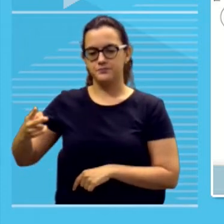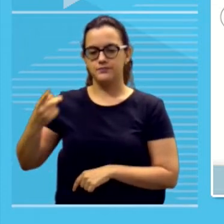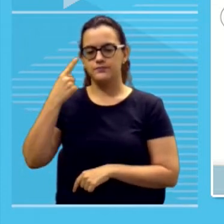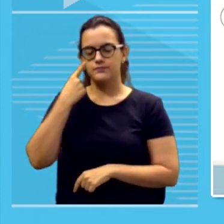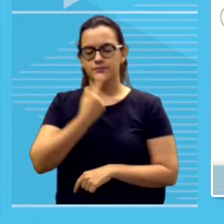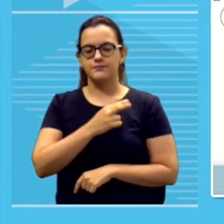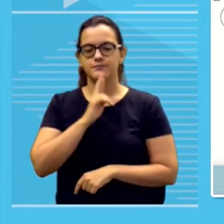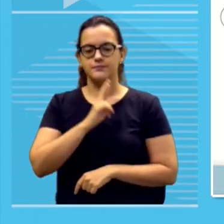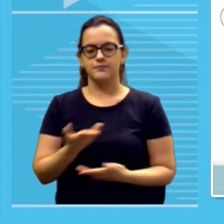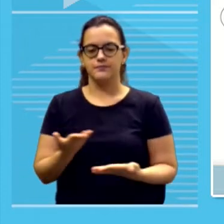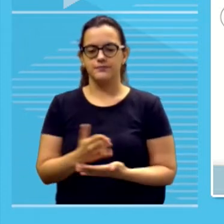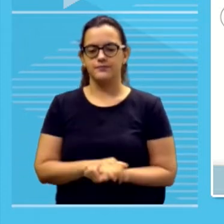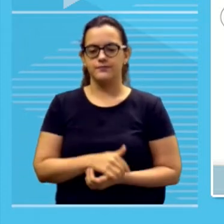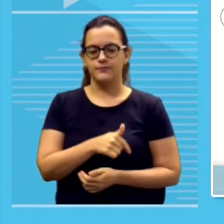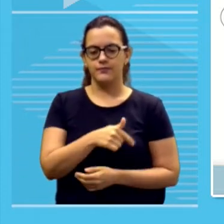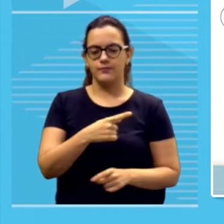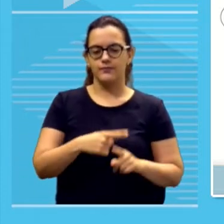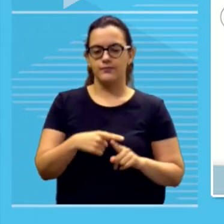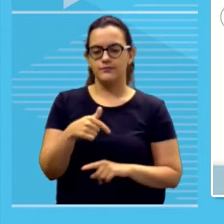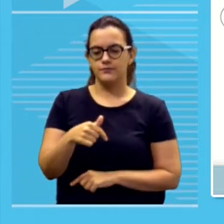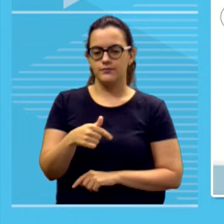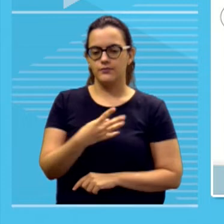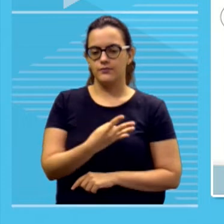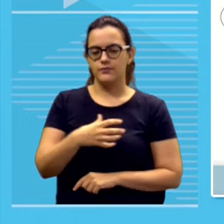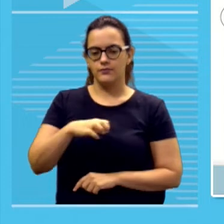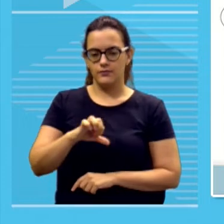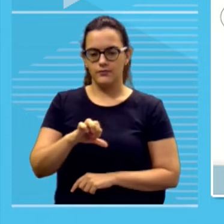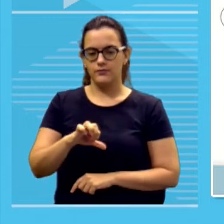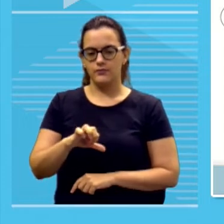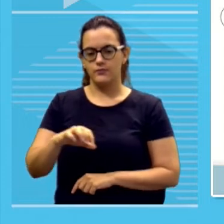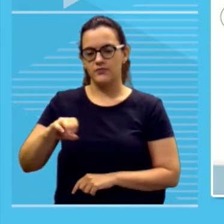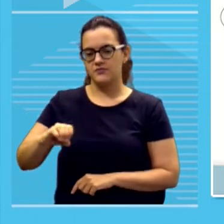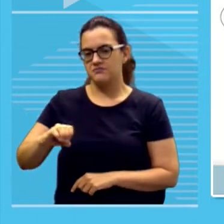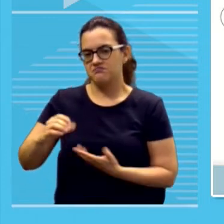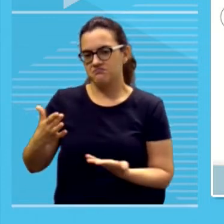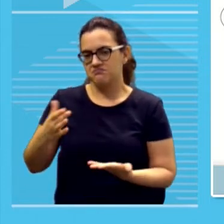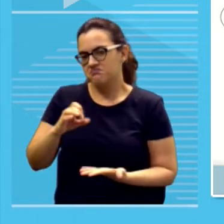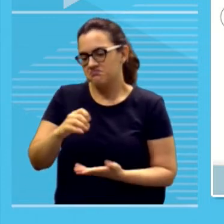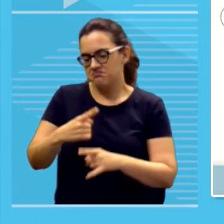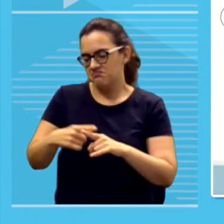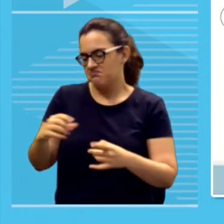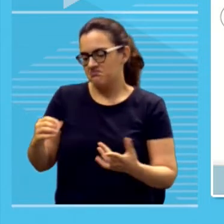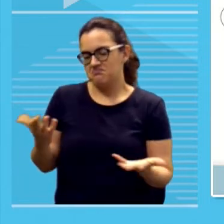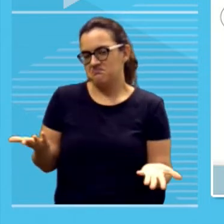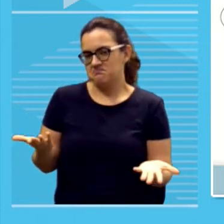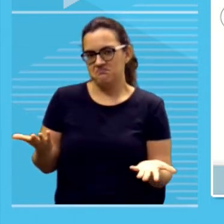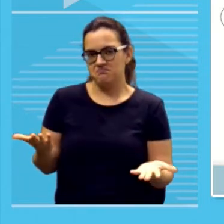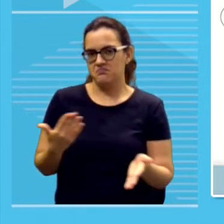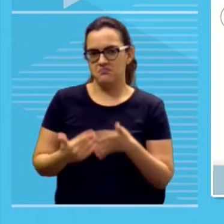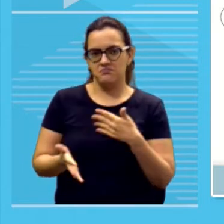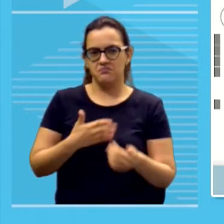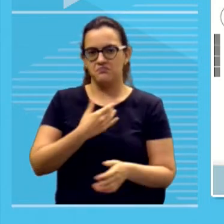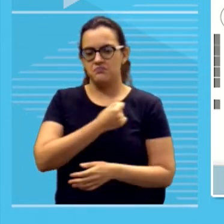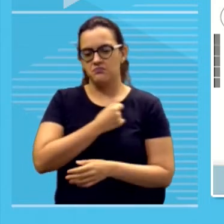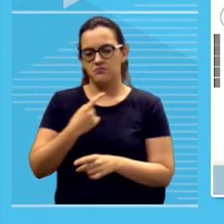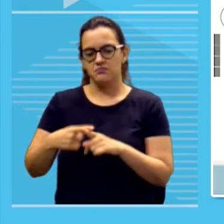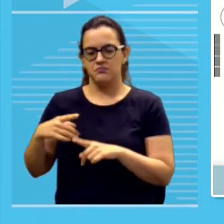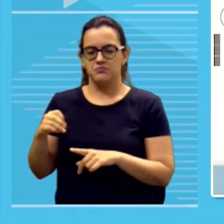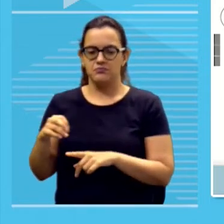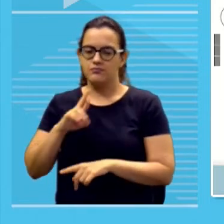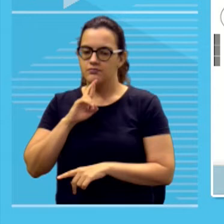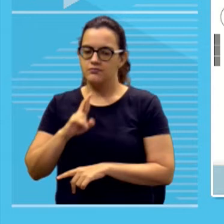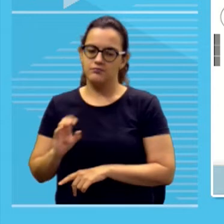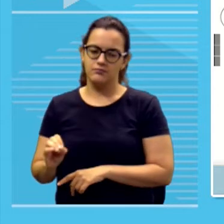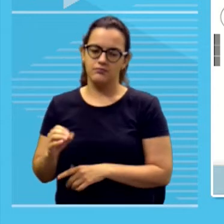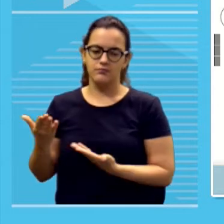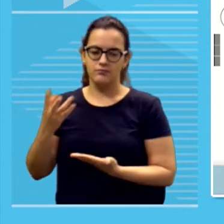zero a distância do P porque vai ser só a raiz de 49 essa que tá